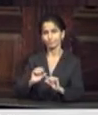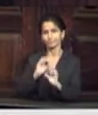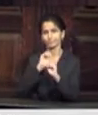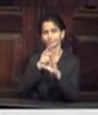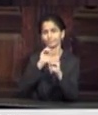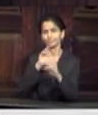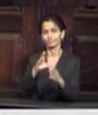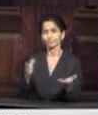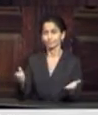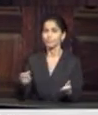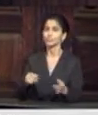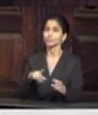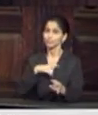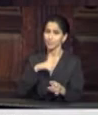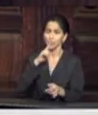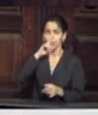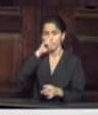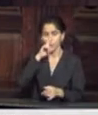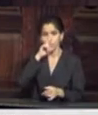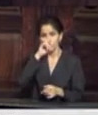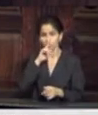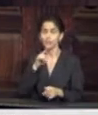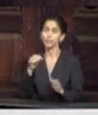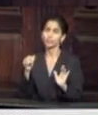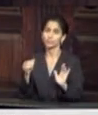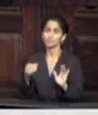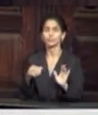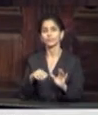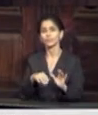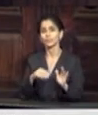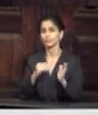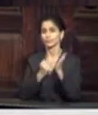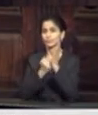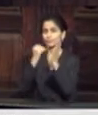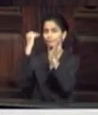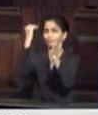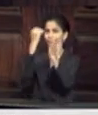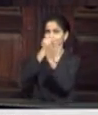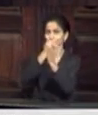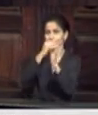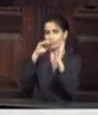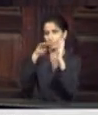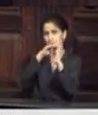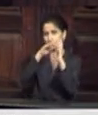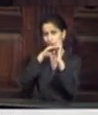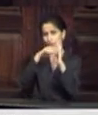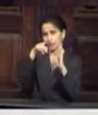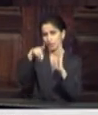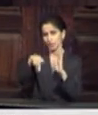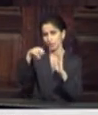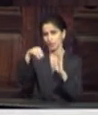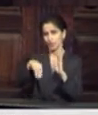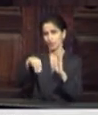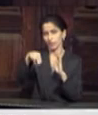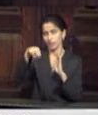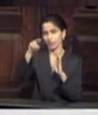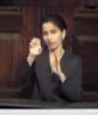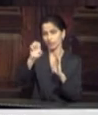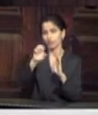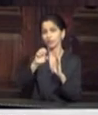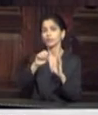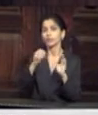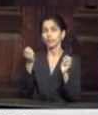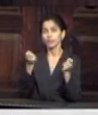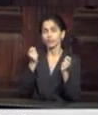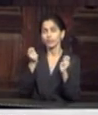fica fortemente ameaçada, inclusive o cumprimento da meta 20 do Plano Nacional de Educação, que é uma meta que dá lastro